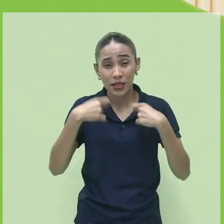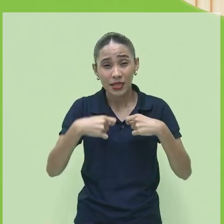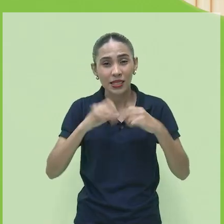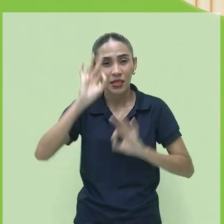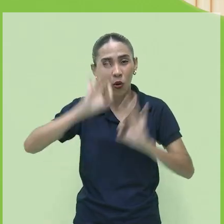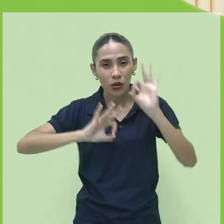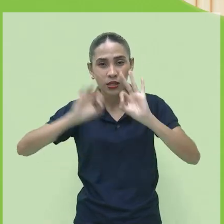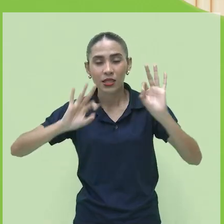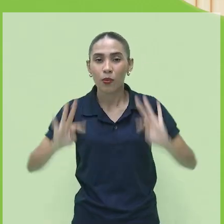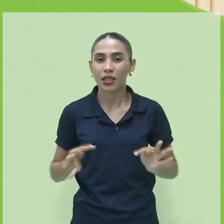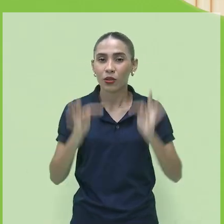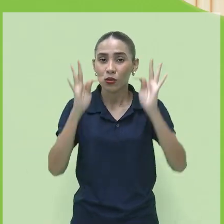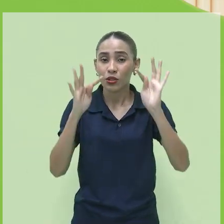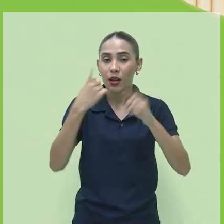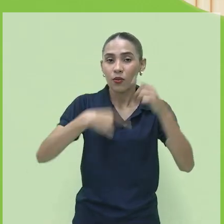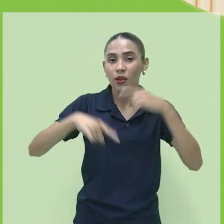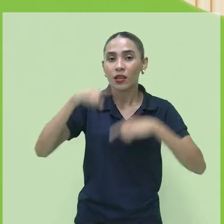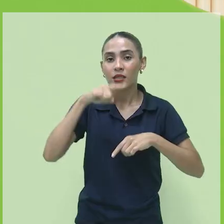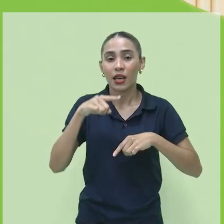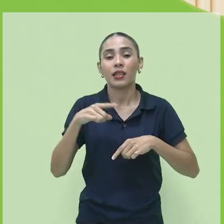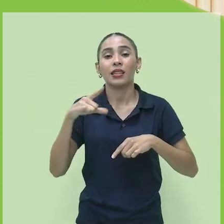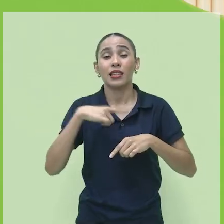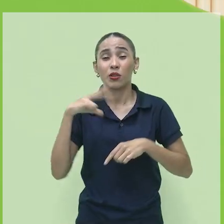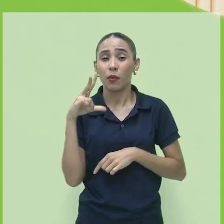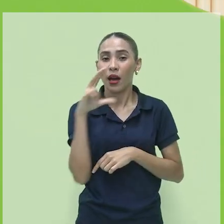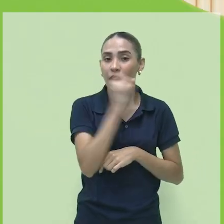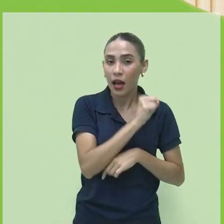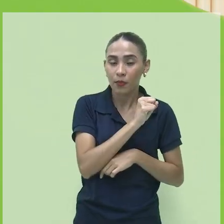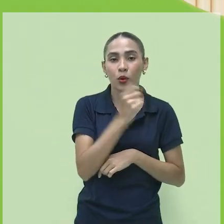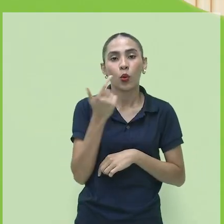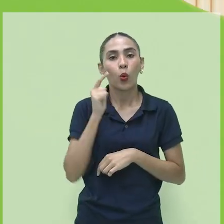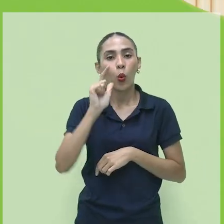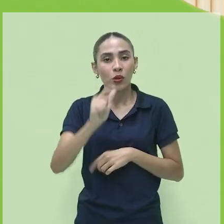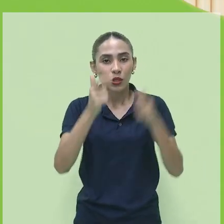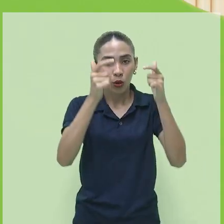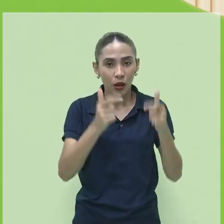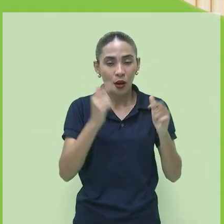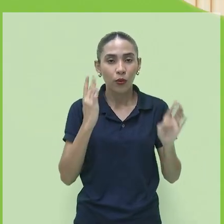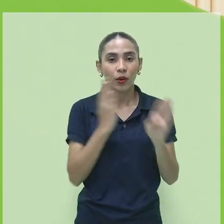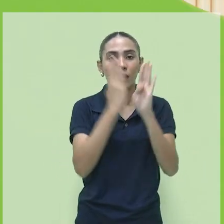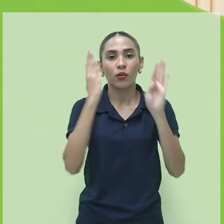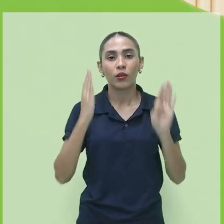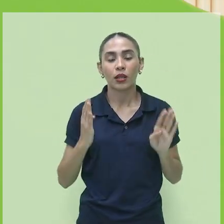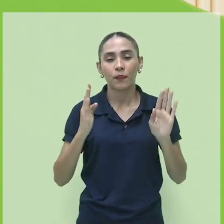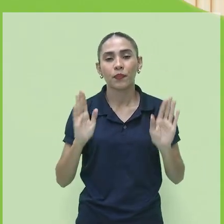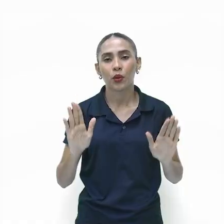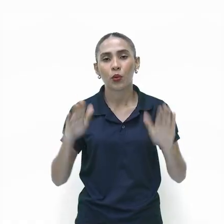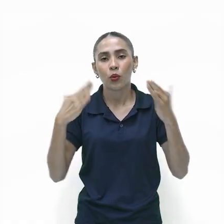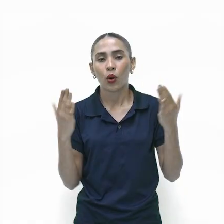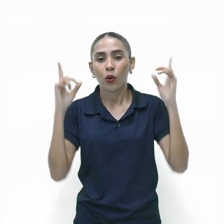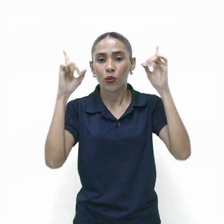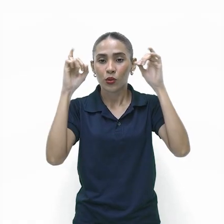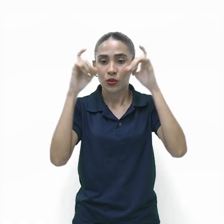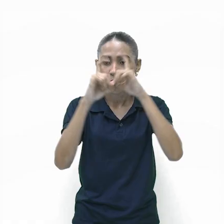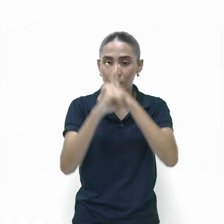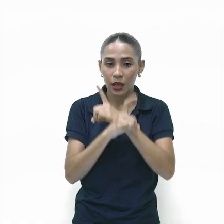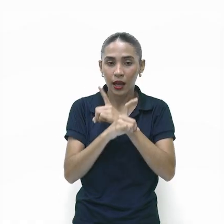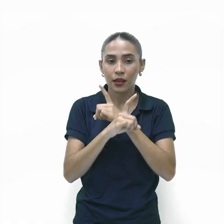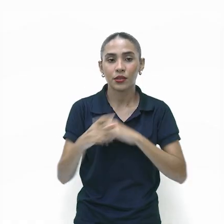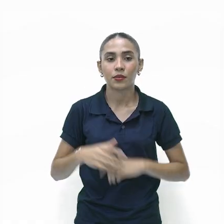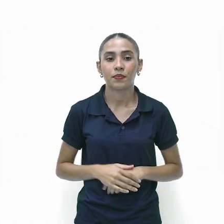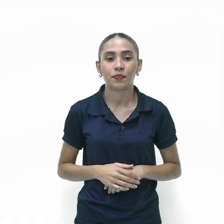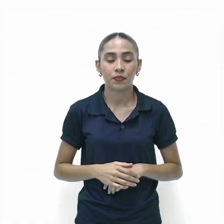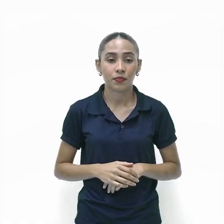de uma tecnologia muito mais avançada, né, com muita velocidade para chegar até aquele local. Quais são os desafios à caça